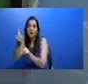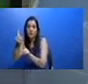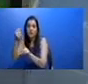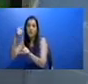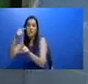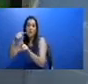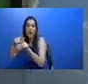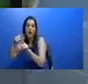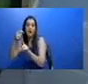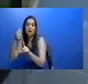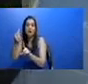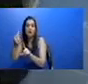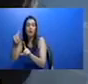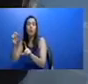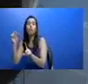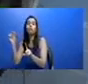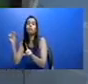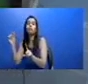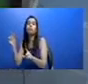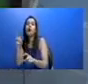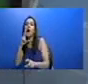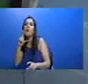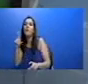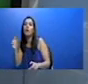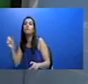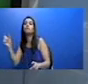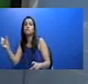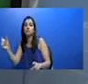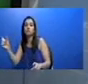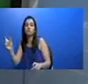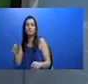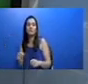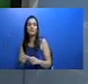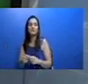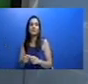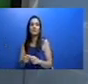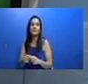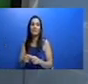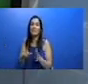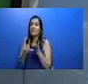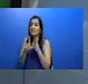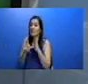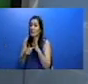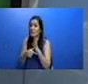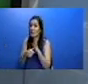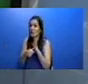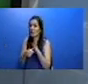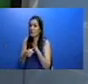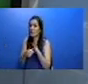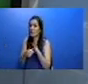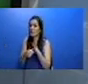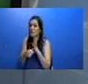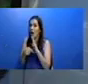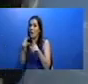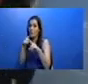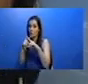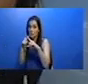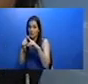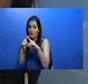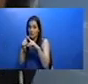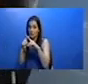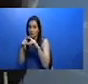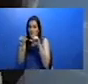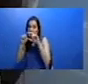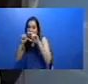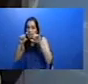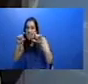na escrita multiplicativa, eu vou contar linha vezes coluna. E vou colocar